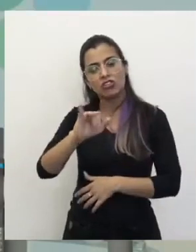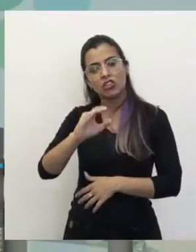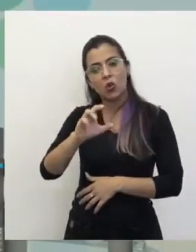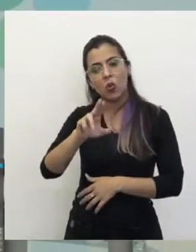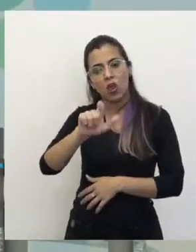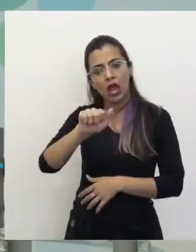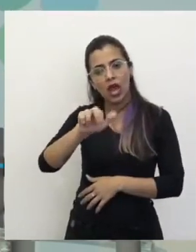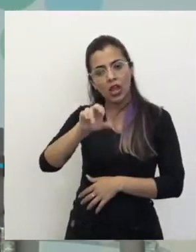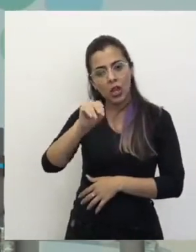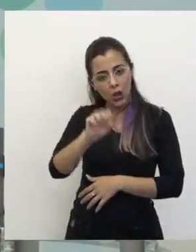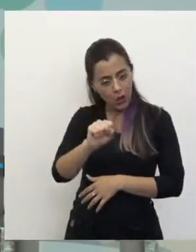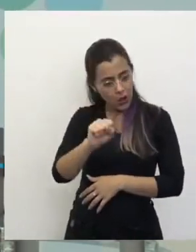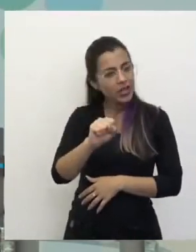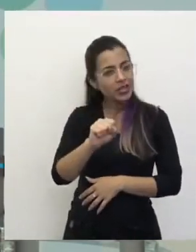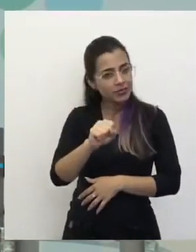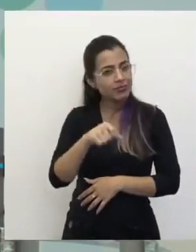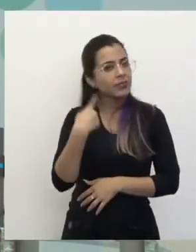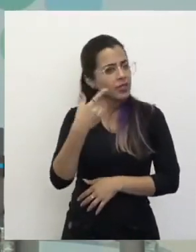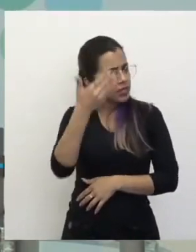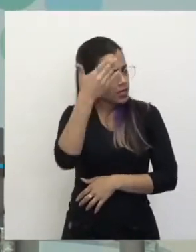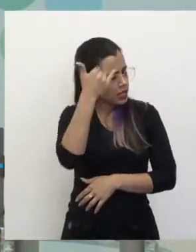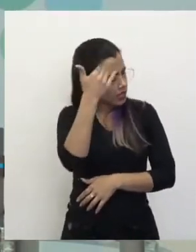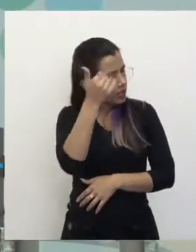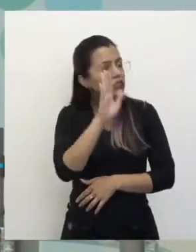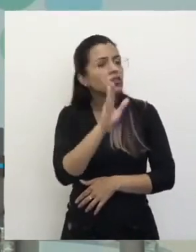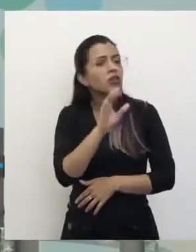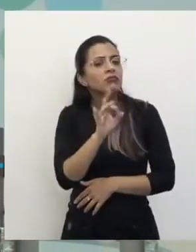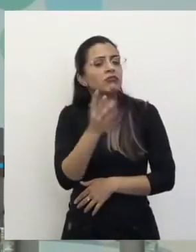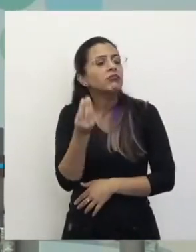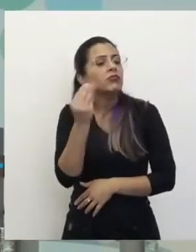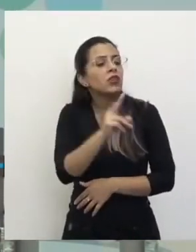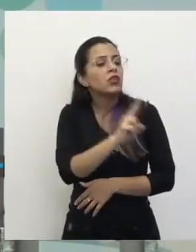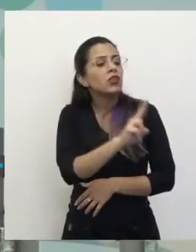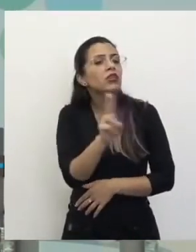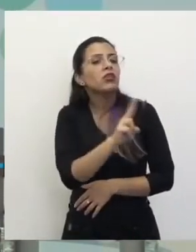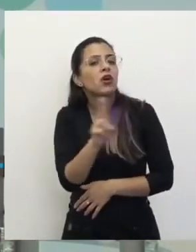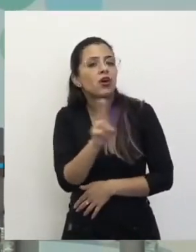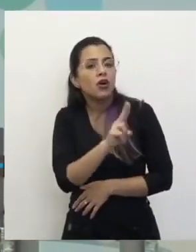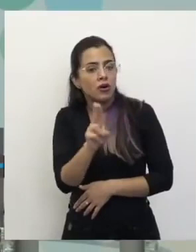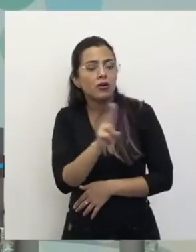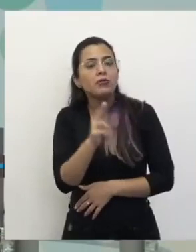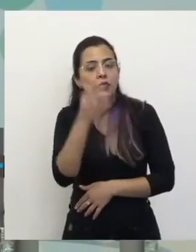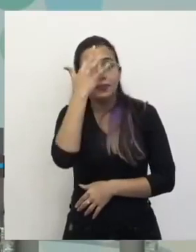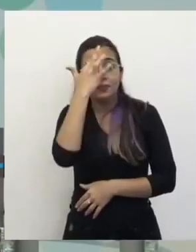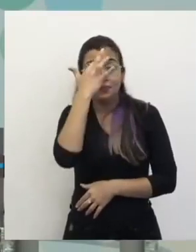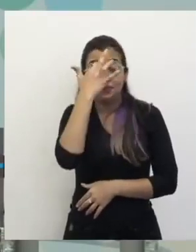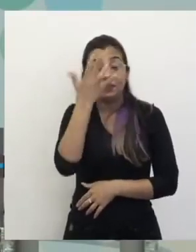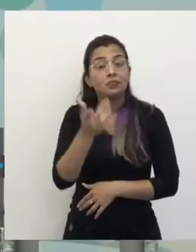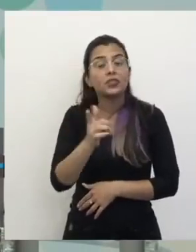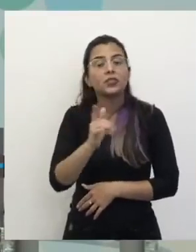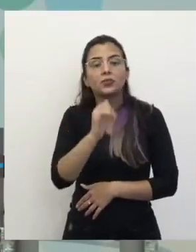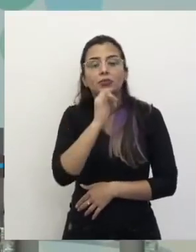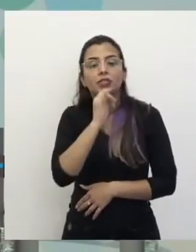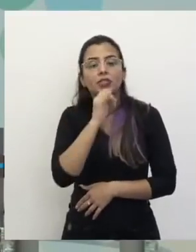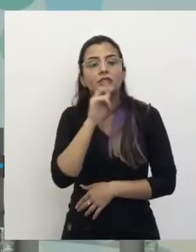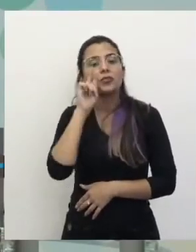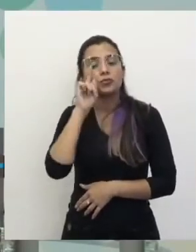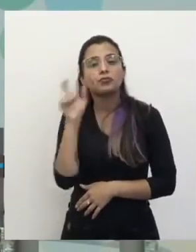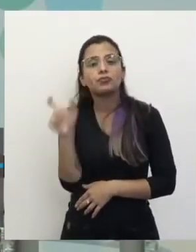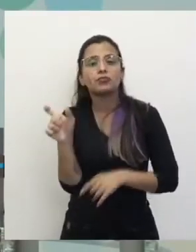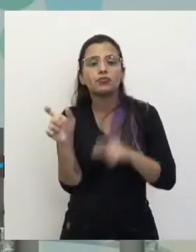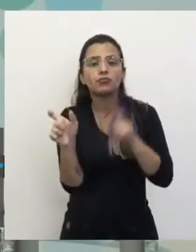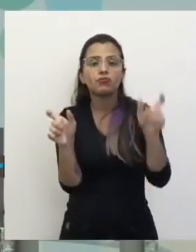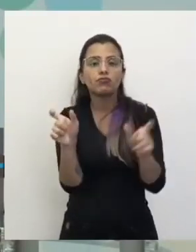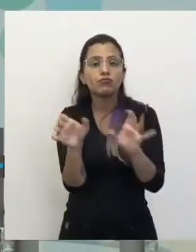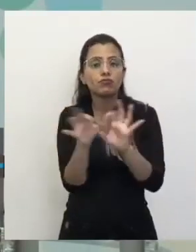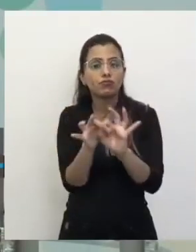a gente sabe o que eles são, a gente só precisa dar nome aos bois. Então, existem a questão lá dos conectivos que a gente